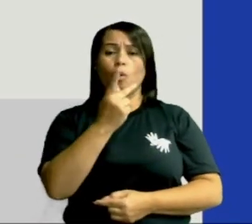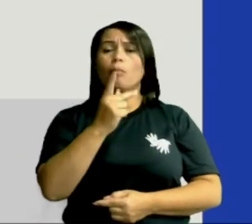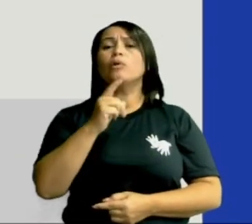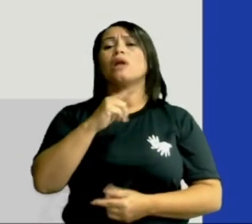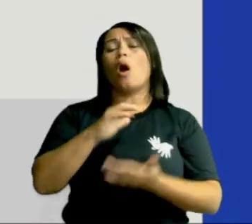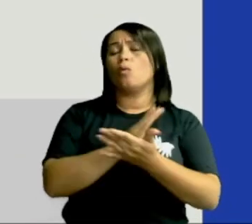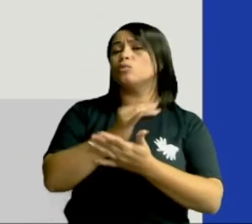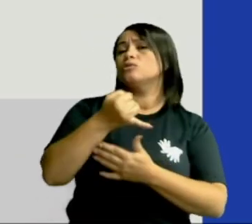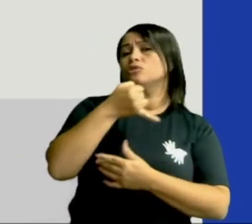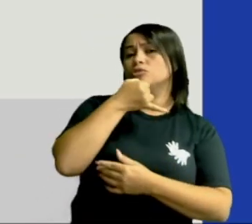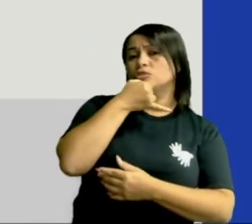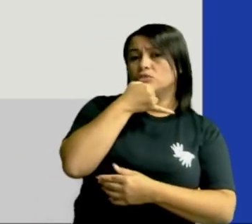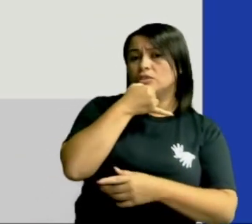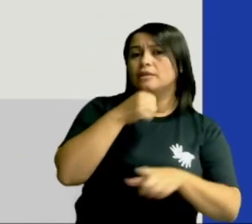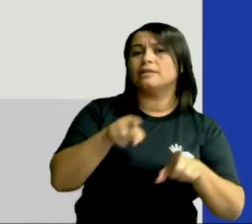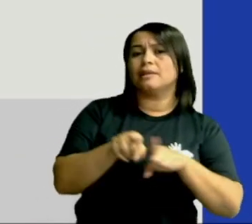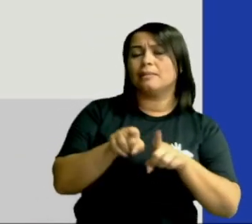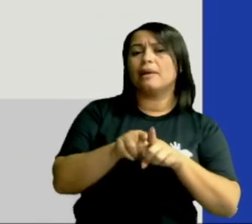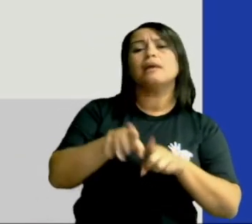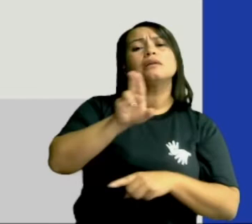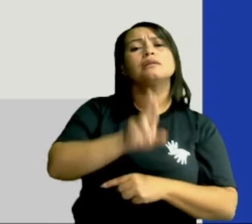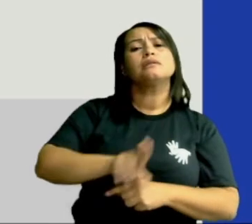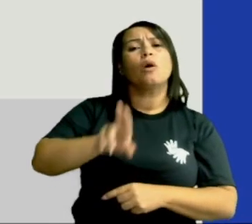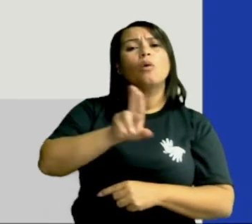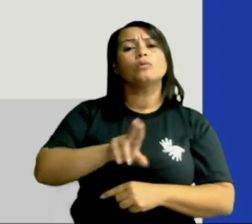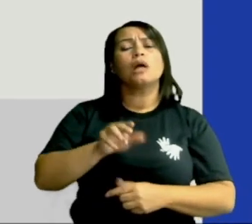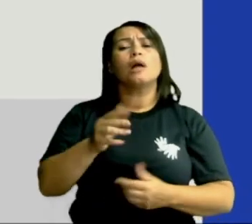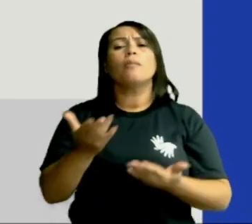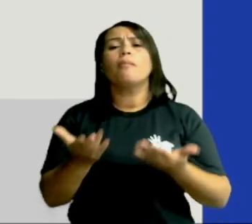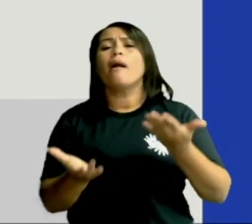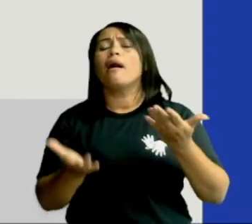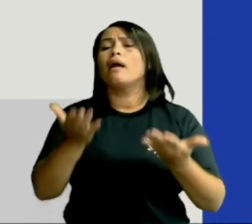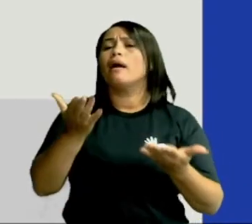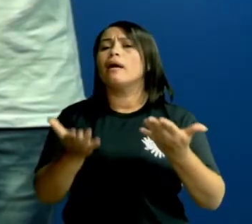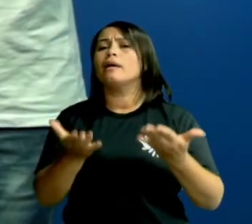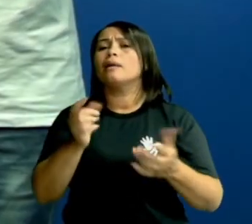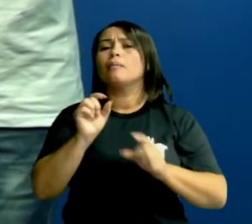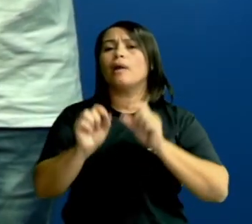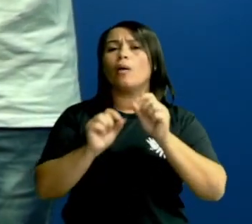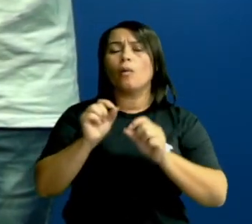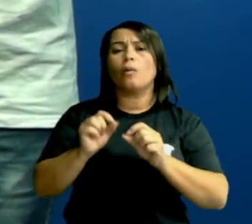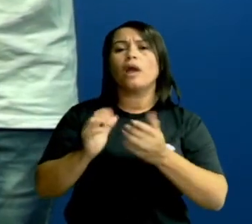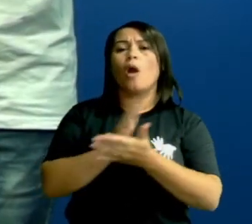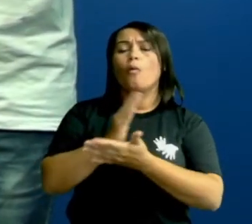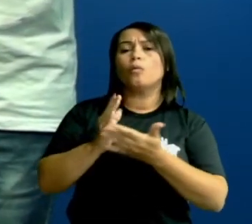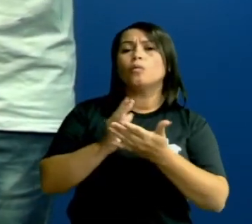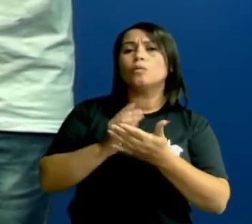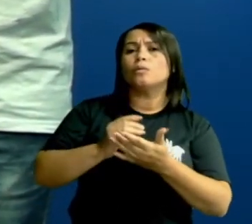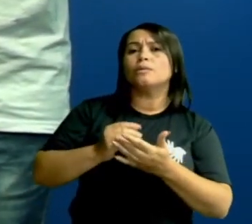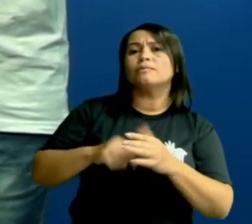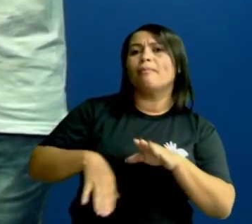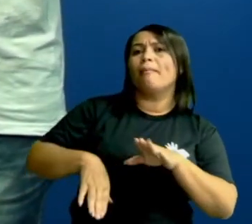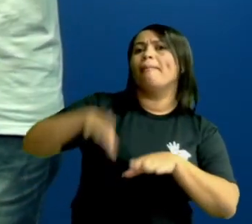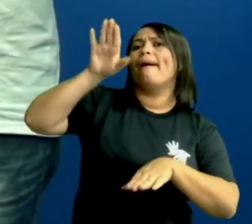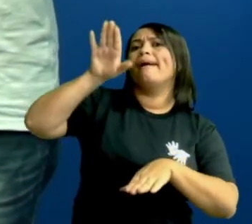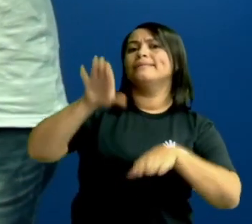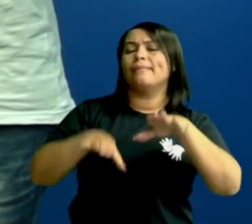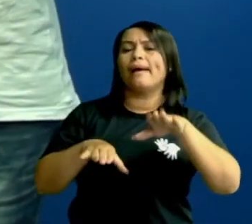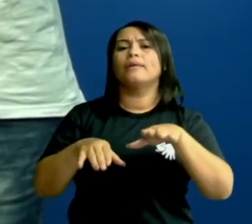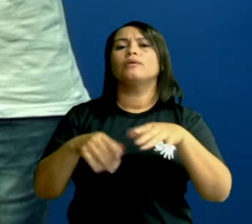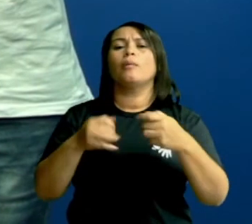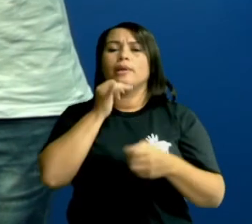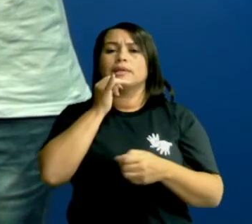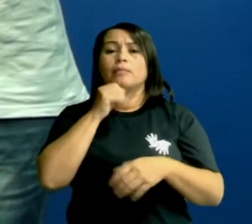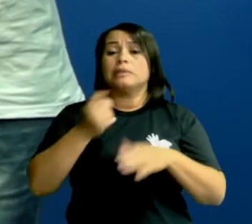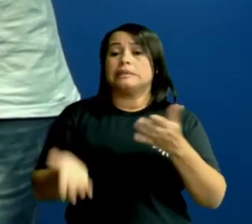de tristeza, que são utilizados para equilibrar aquele nível elevado de hormônio de prazer. Então, se eu